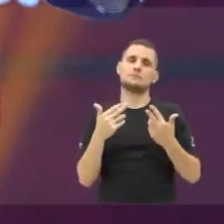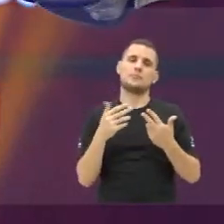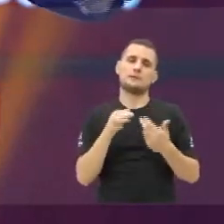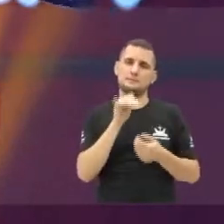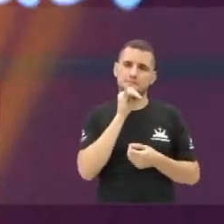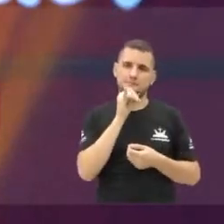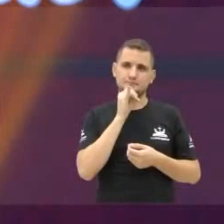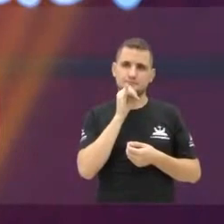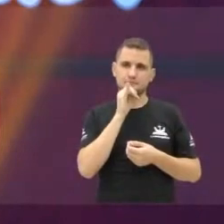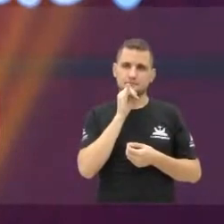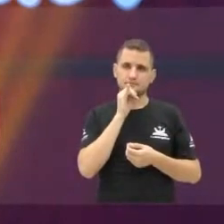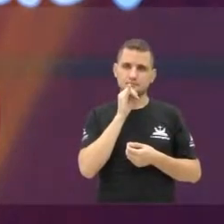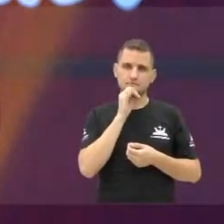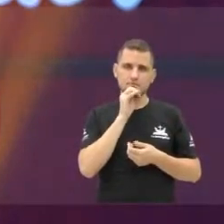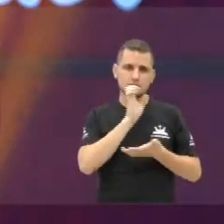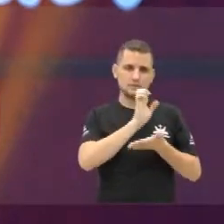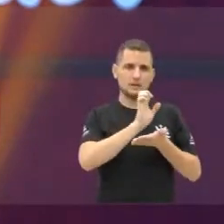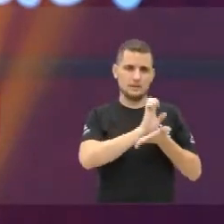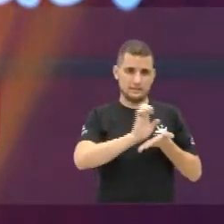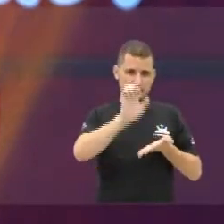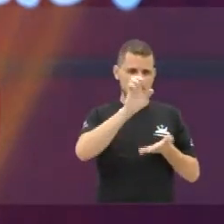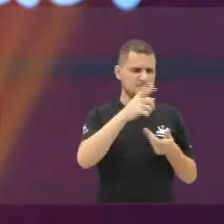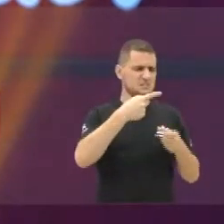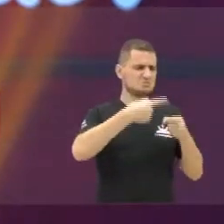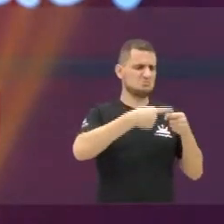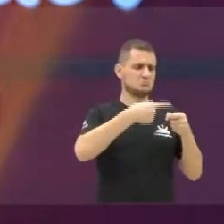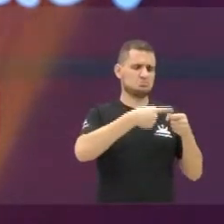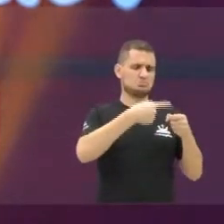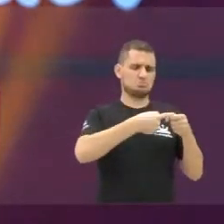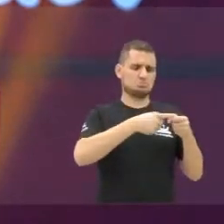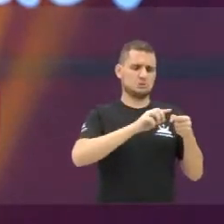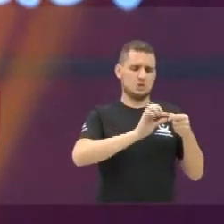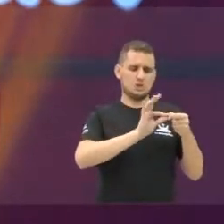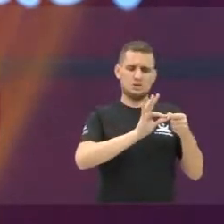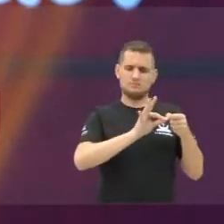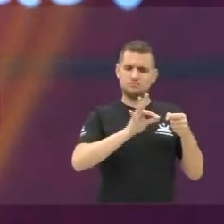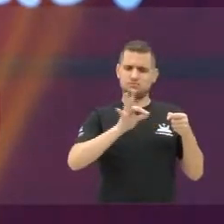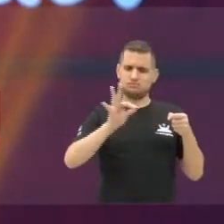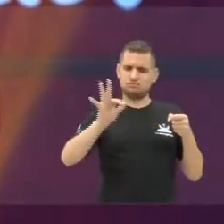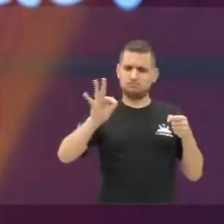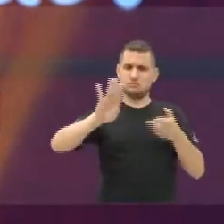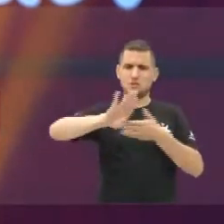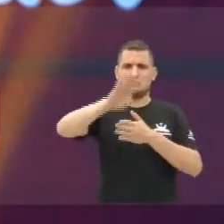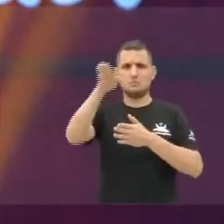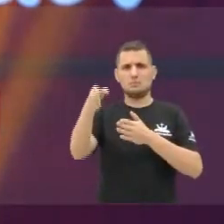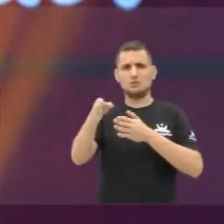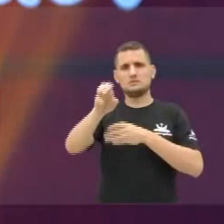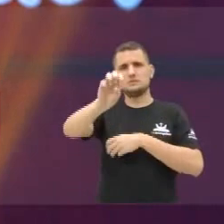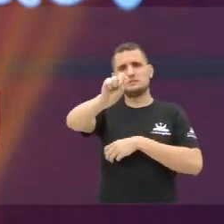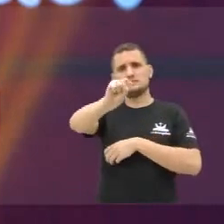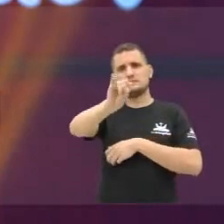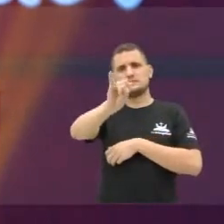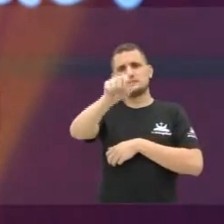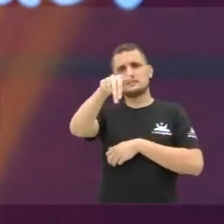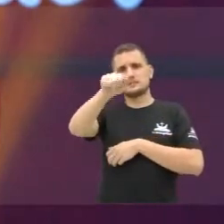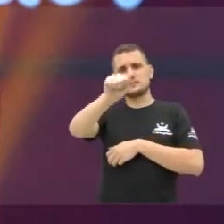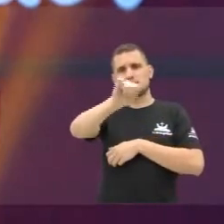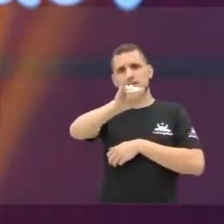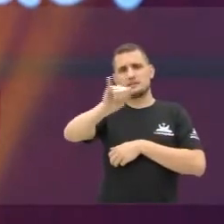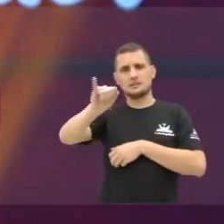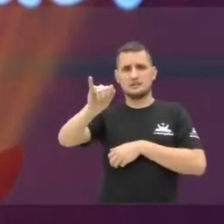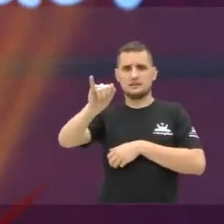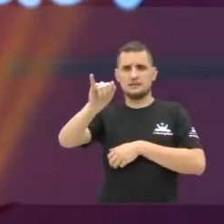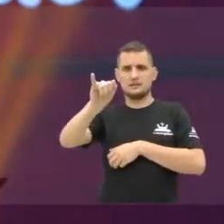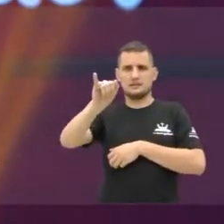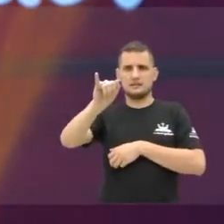ali perto de Bersabeia. O monte Horebe é o mesmo monte Sinai. Horebe em hebraico é o